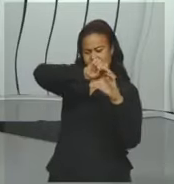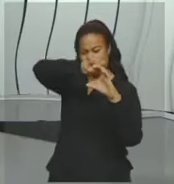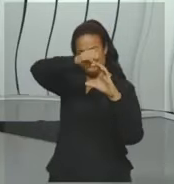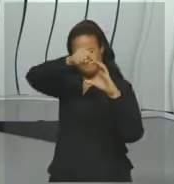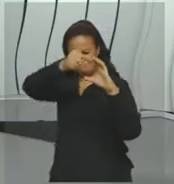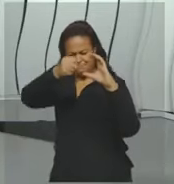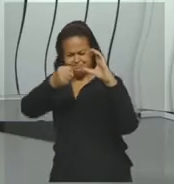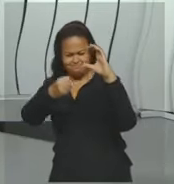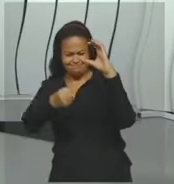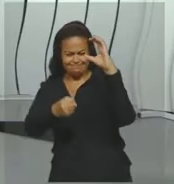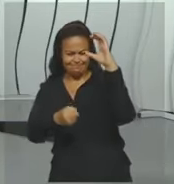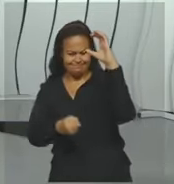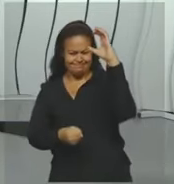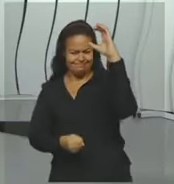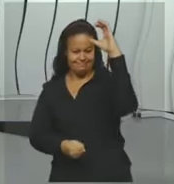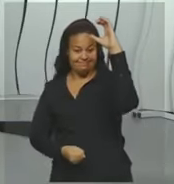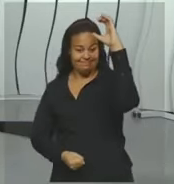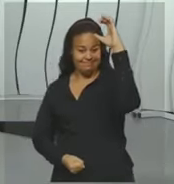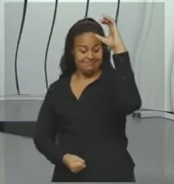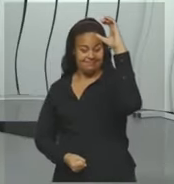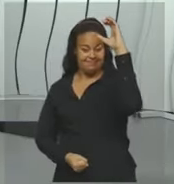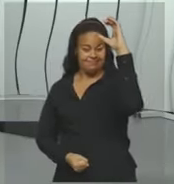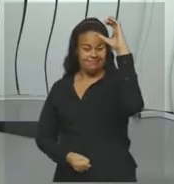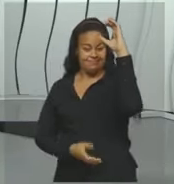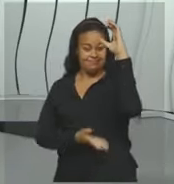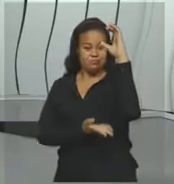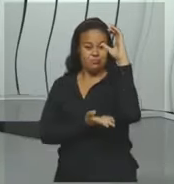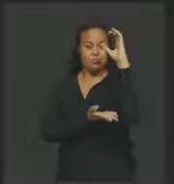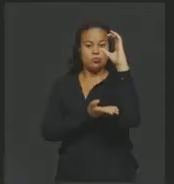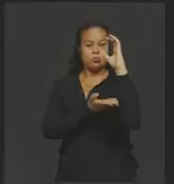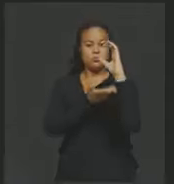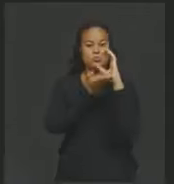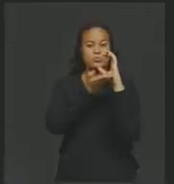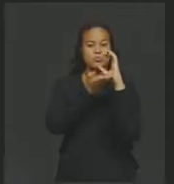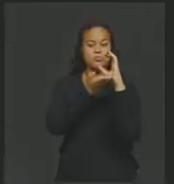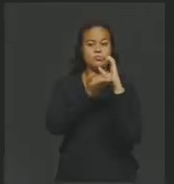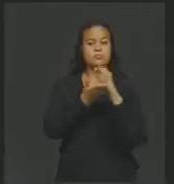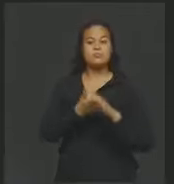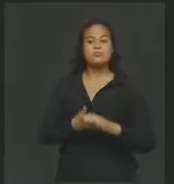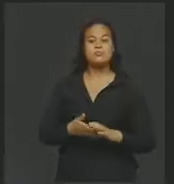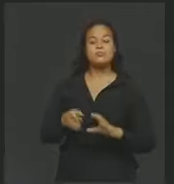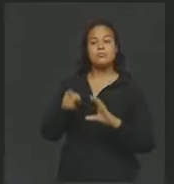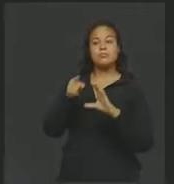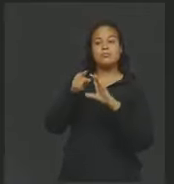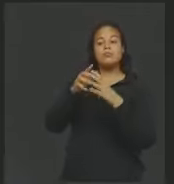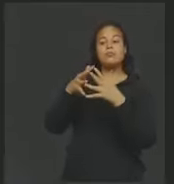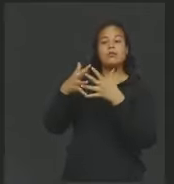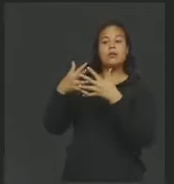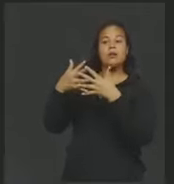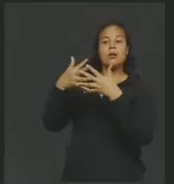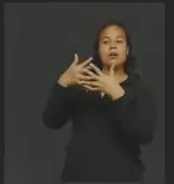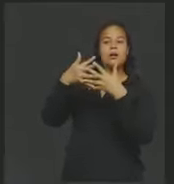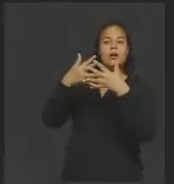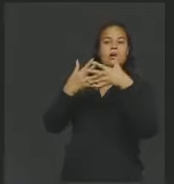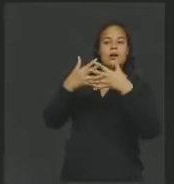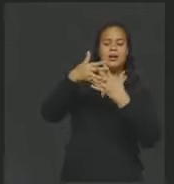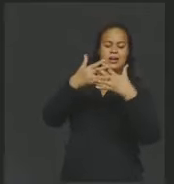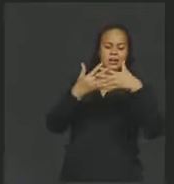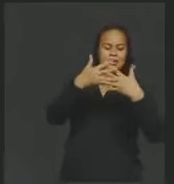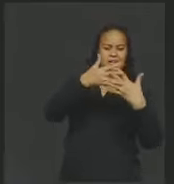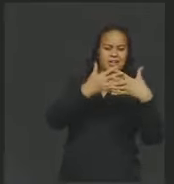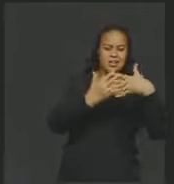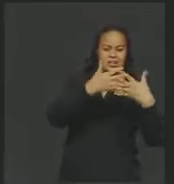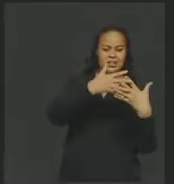E finalmente as engrenagens, que é uma variante da roldana. As engrenagens são rodas dentadas utilizadas para transmitir o